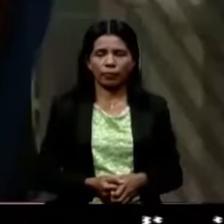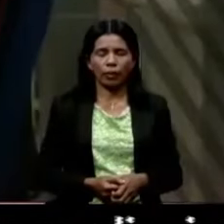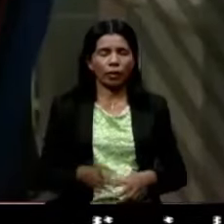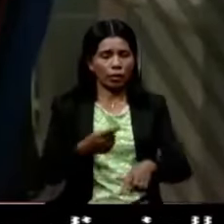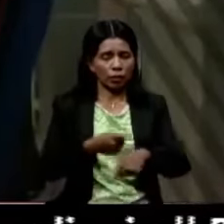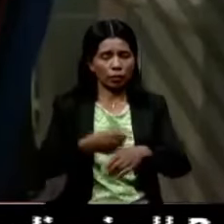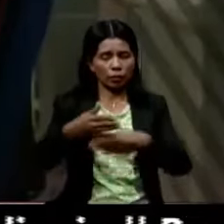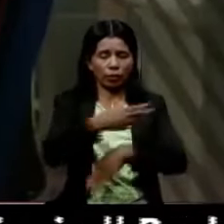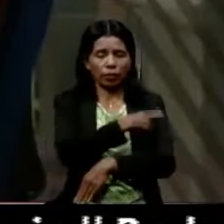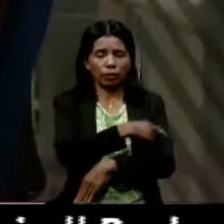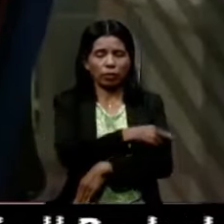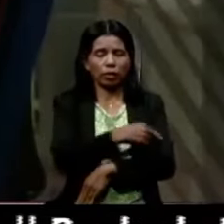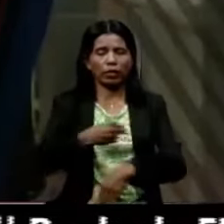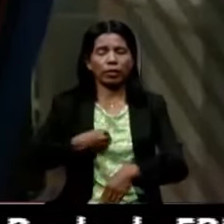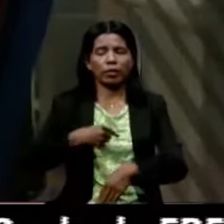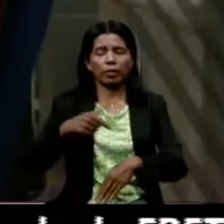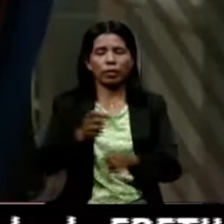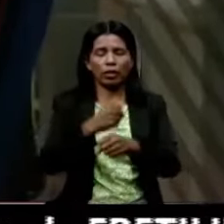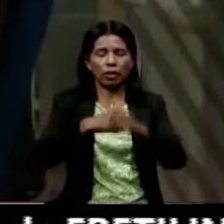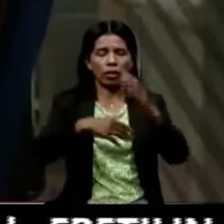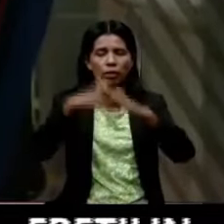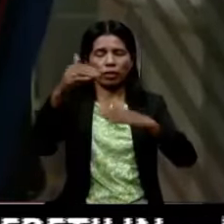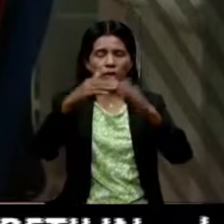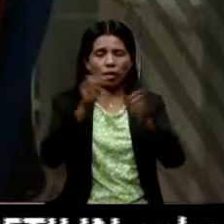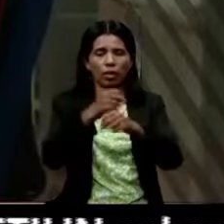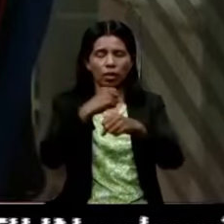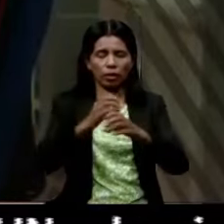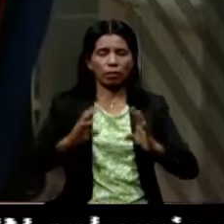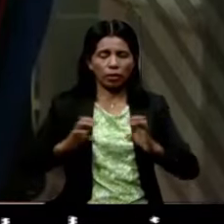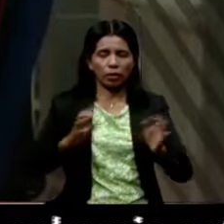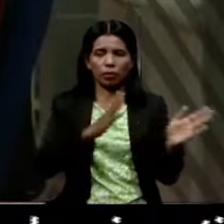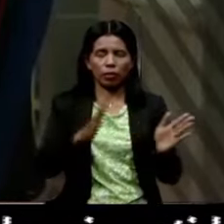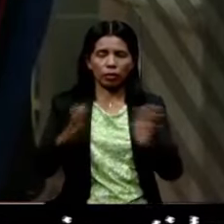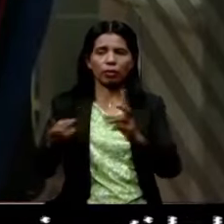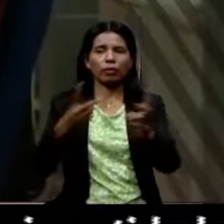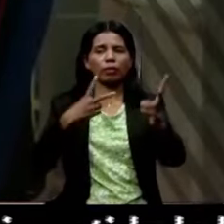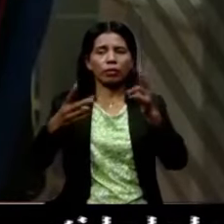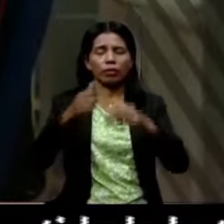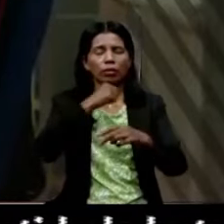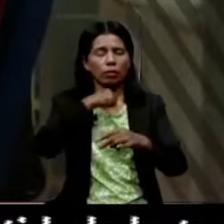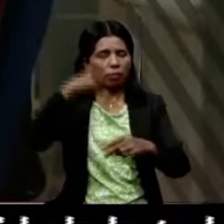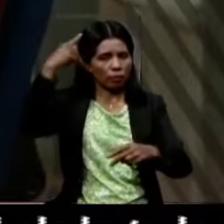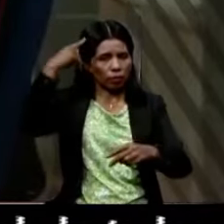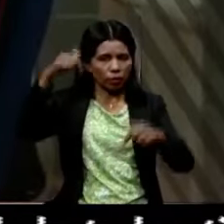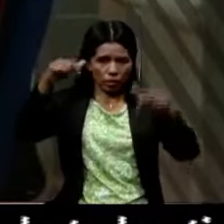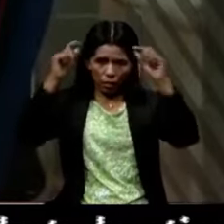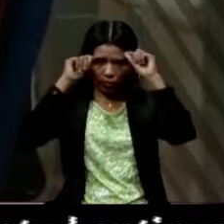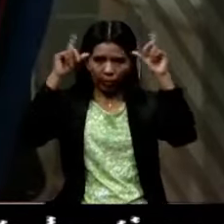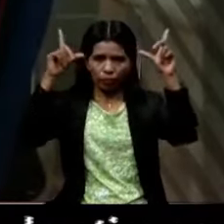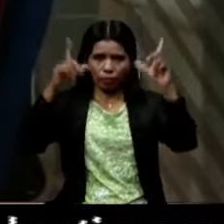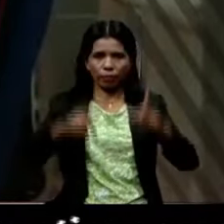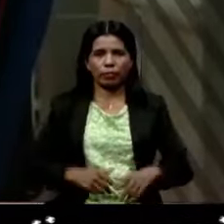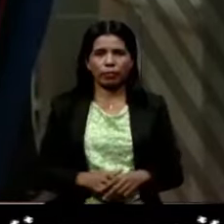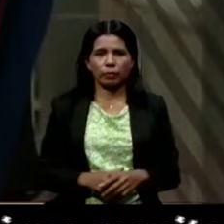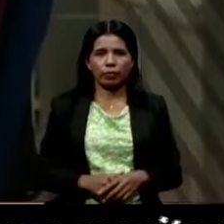Em Pobada, o Hospital Nacional se finaliza a construção sala emergência, nebe prepara para a visita a Papa Francisco e a Timor-Leste.